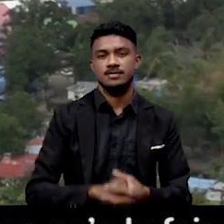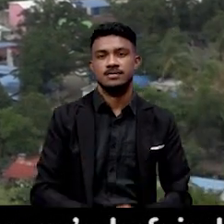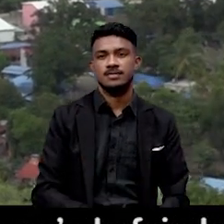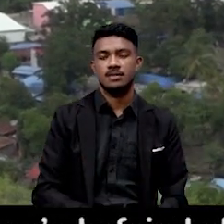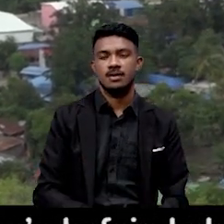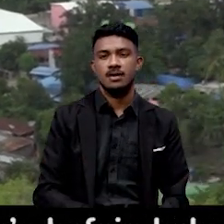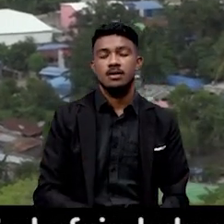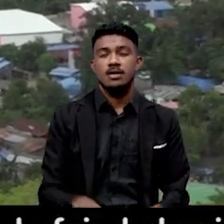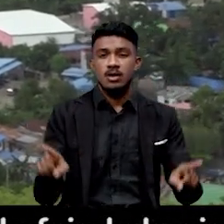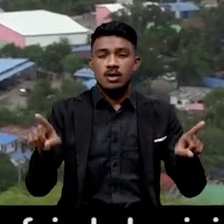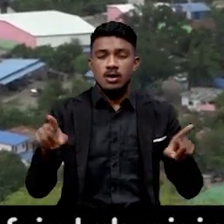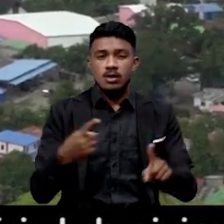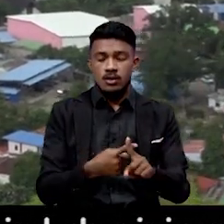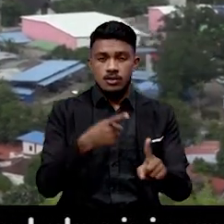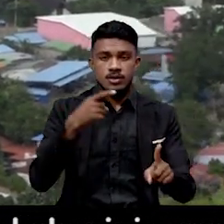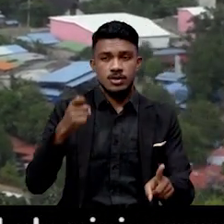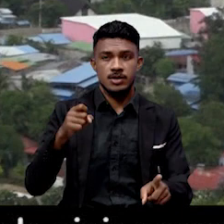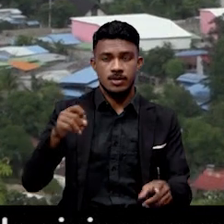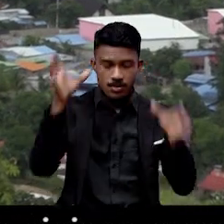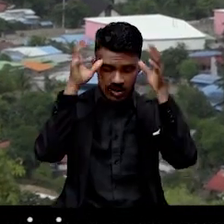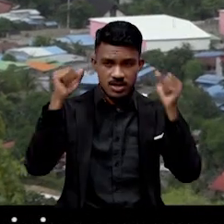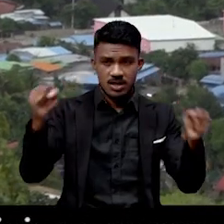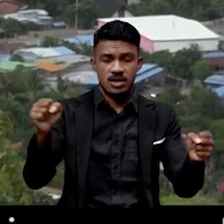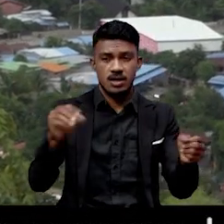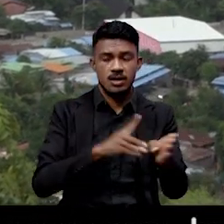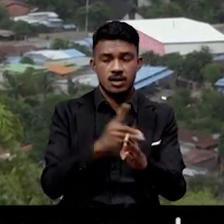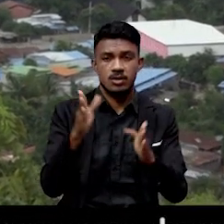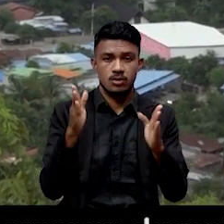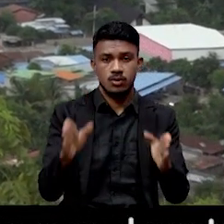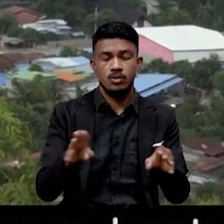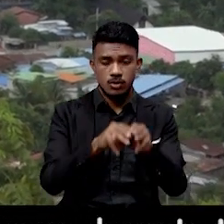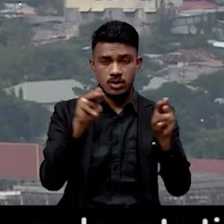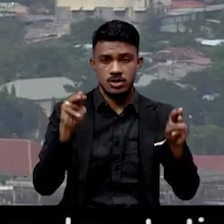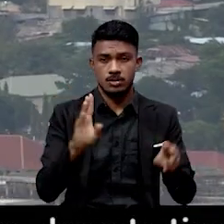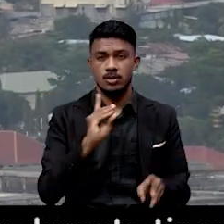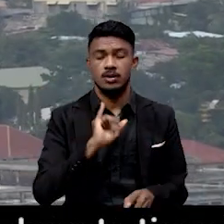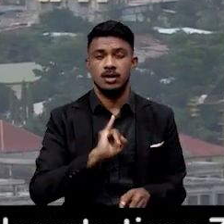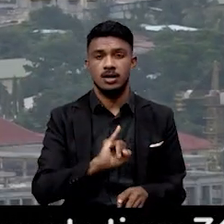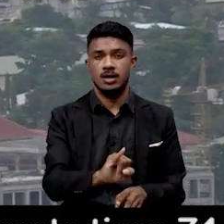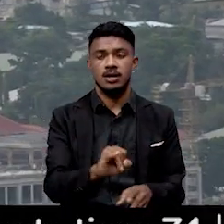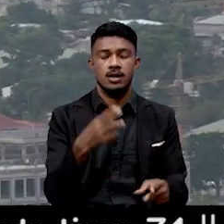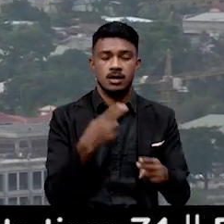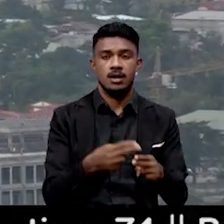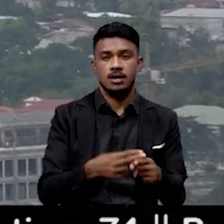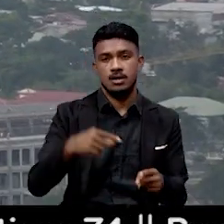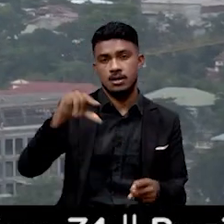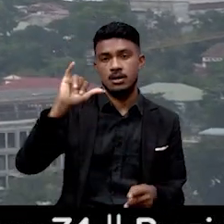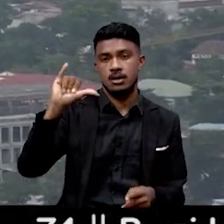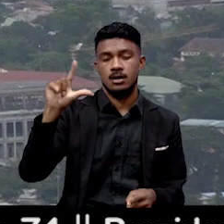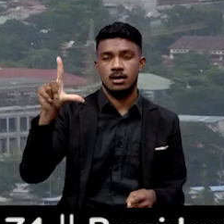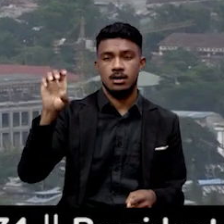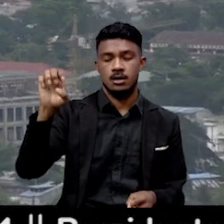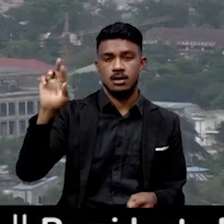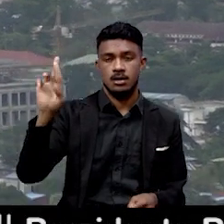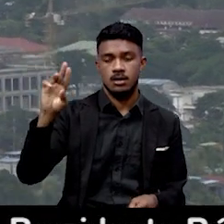Ponto de vista husi presidente autoridade município Dili, Guilhermina Filomena Saldanha Katak, la fácil atu halo